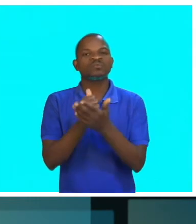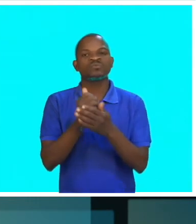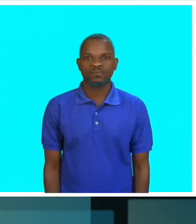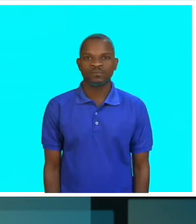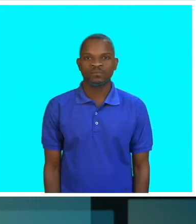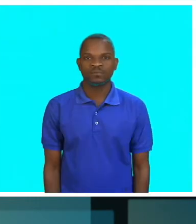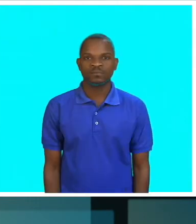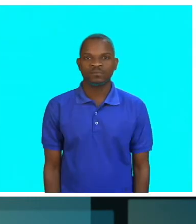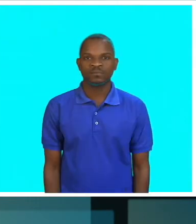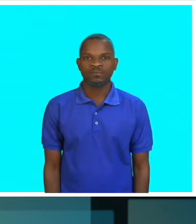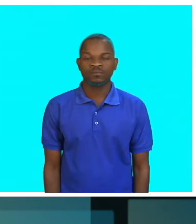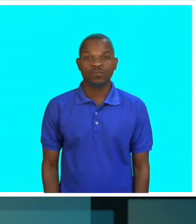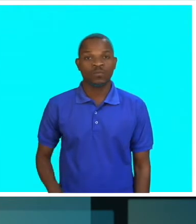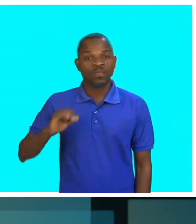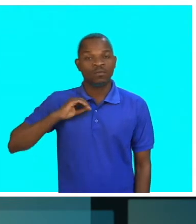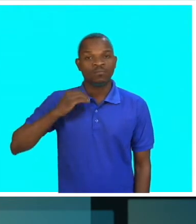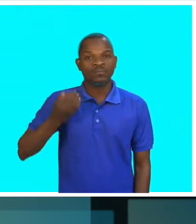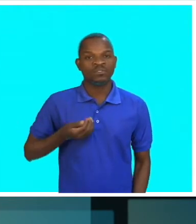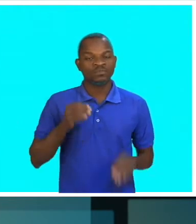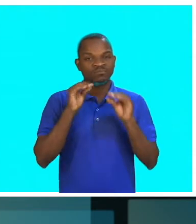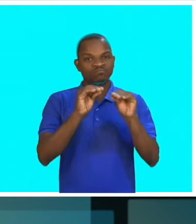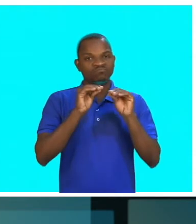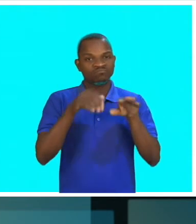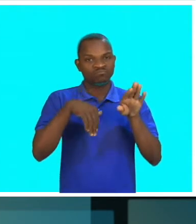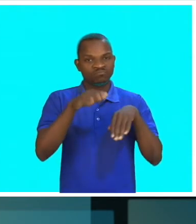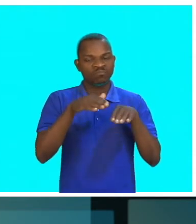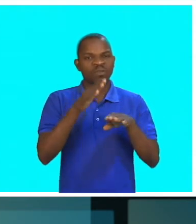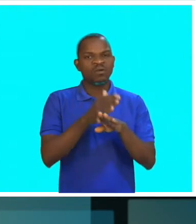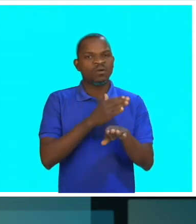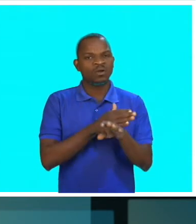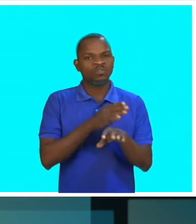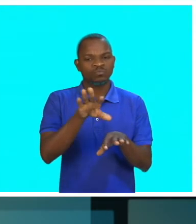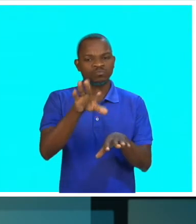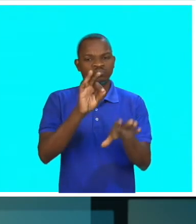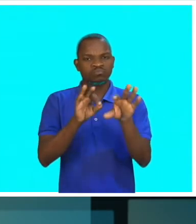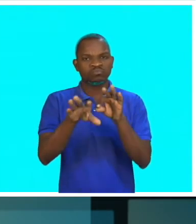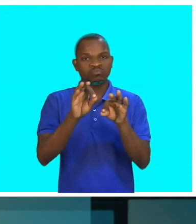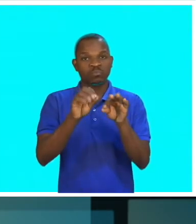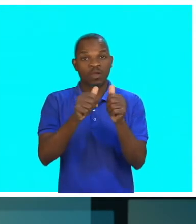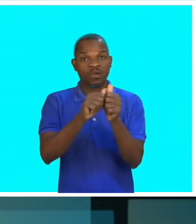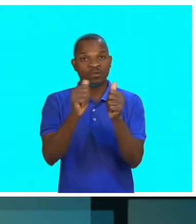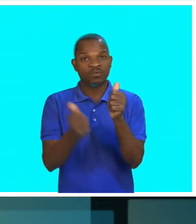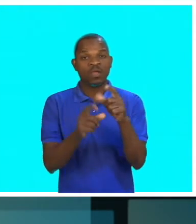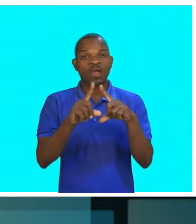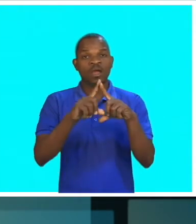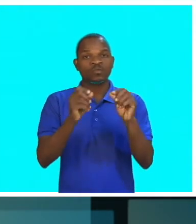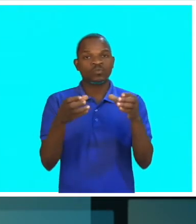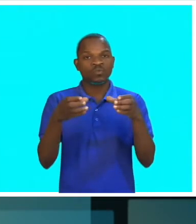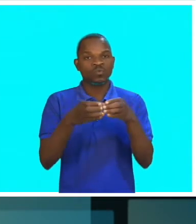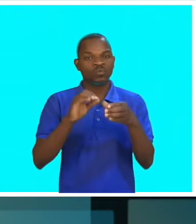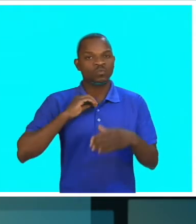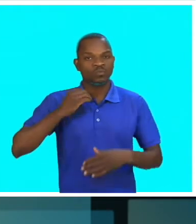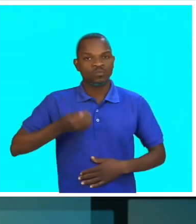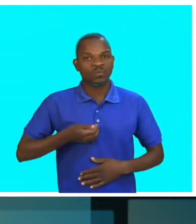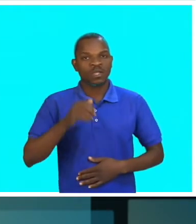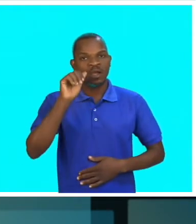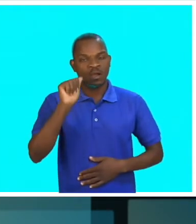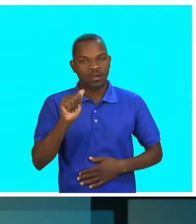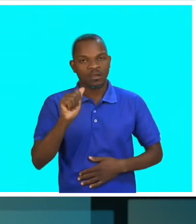muito. Frisarda Lemos foi selecionadora adjunta das seleções femininas A, sub-20 e